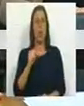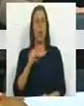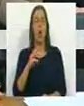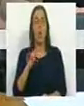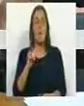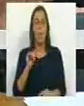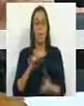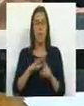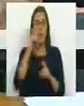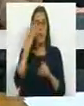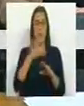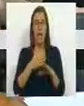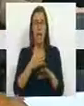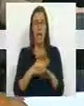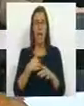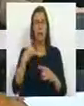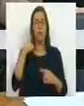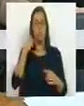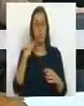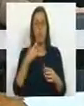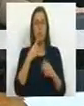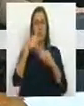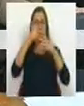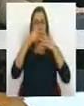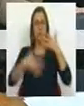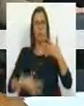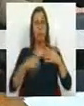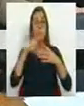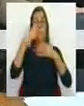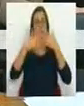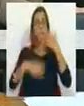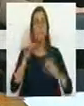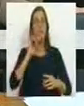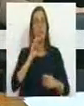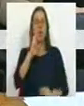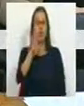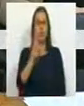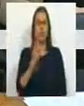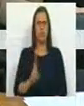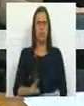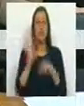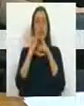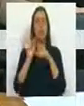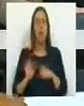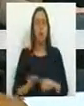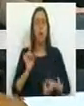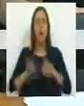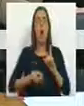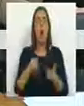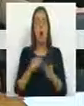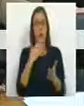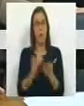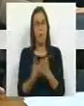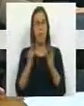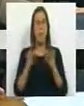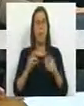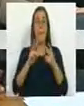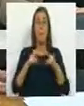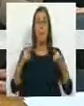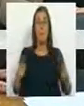que 15 dias antes tivemos notícias que enumeravam e elencavam os montantes específicos daquilo que era a atribuição